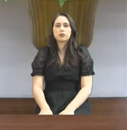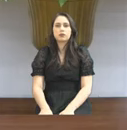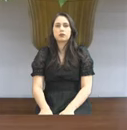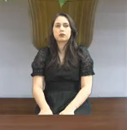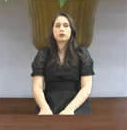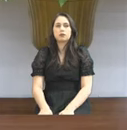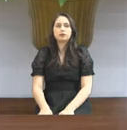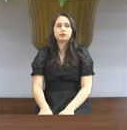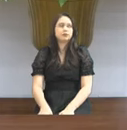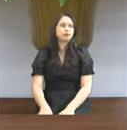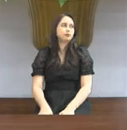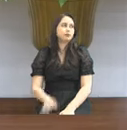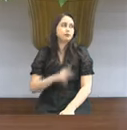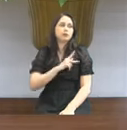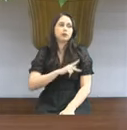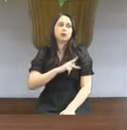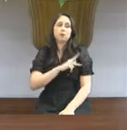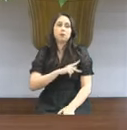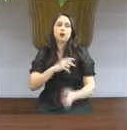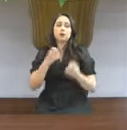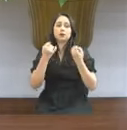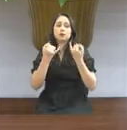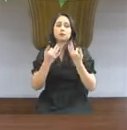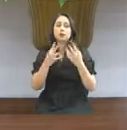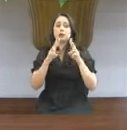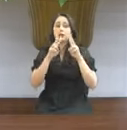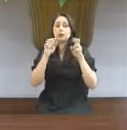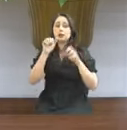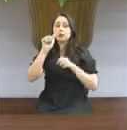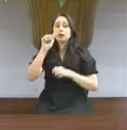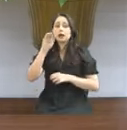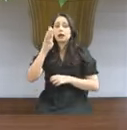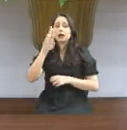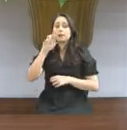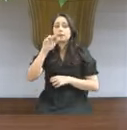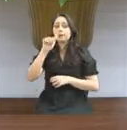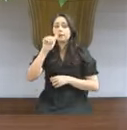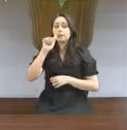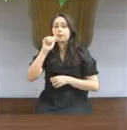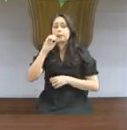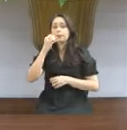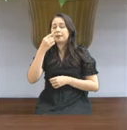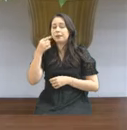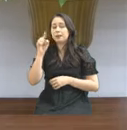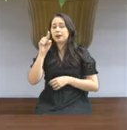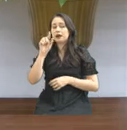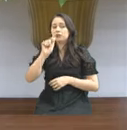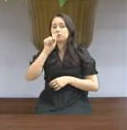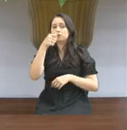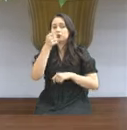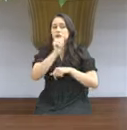Abraão para a igreja em Roma. Não a igreja em Roma, aos crentes que viviam lá.